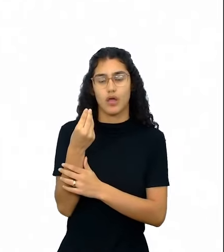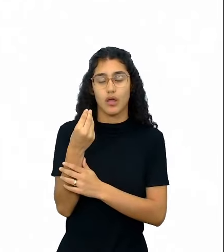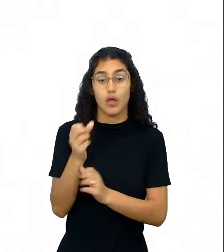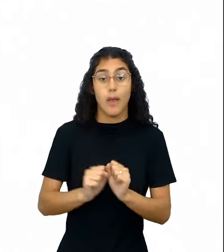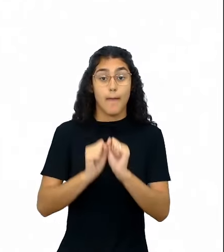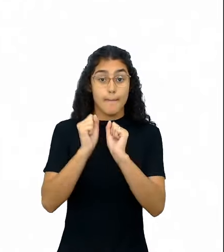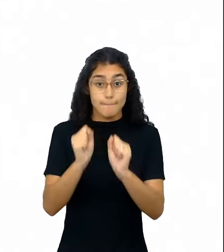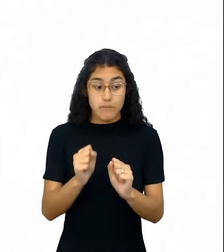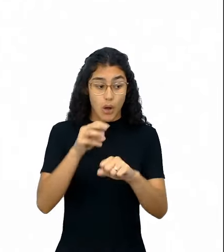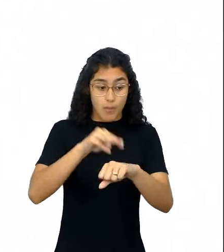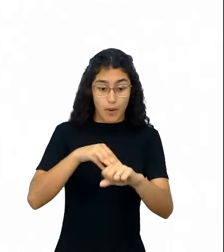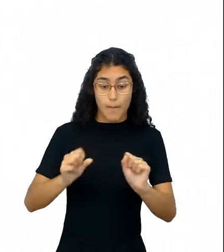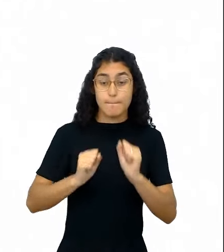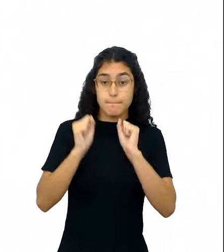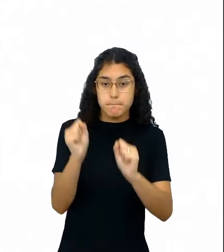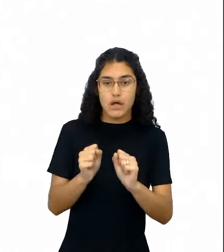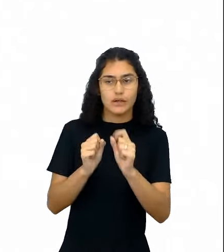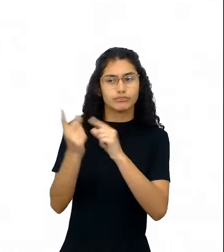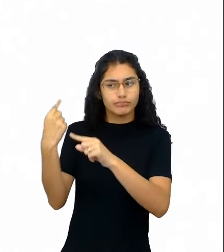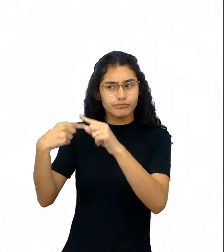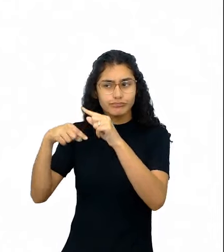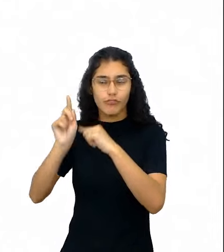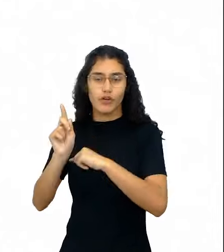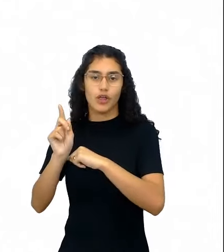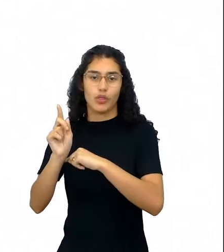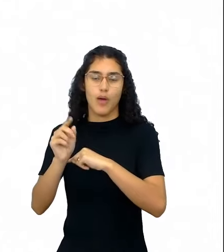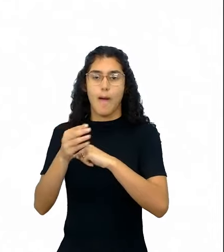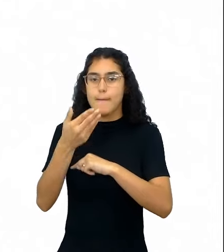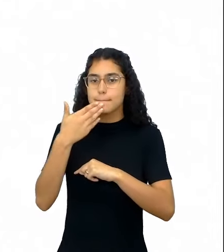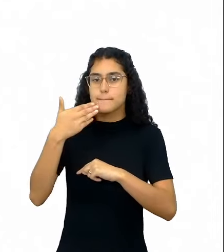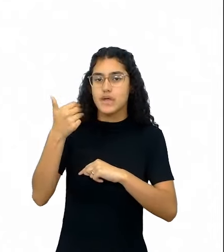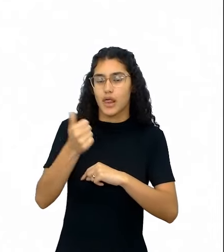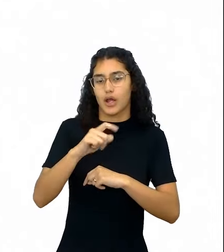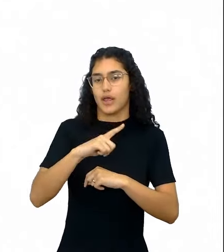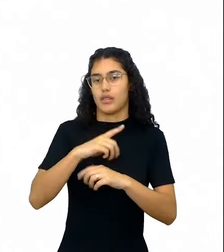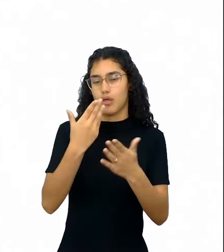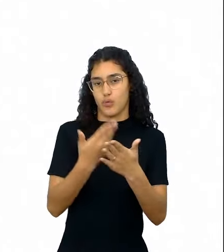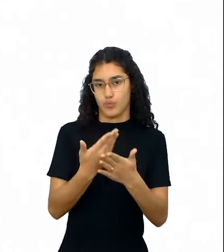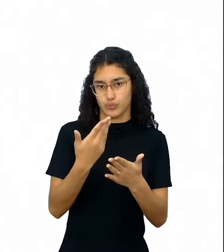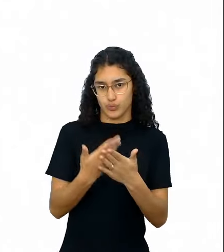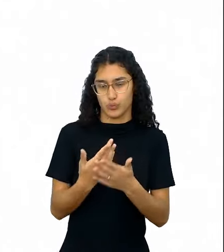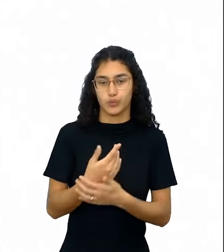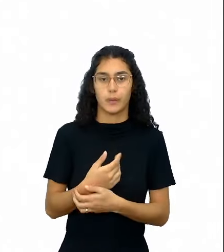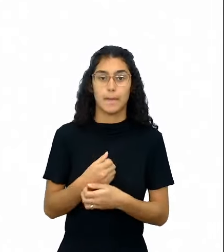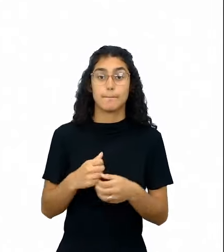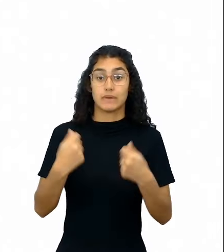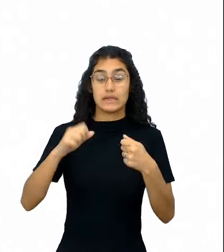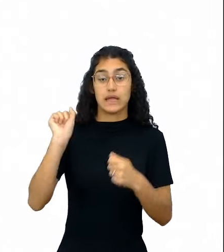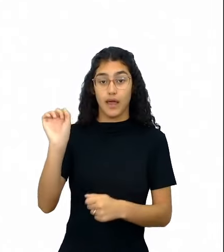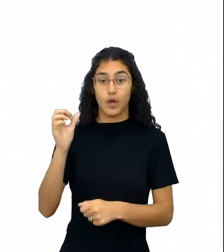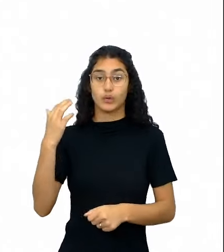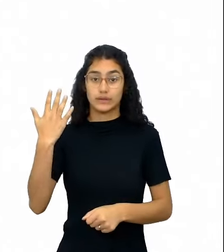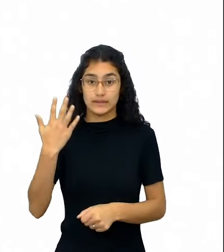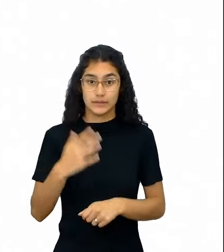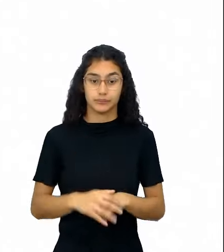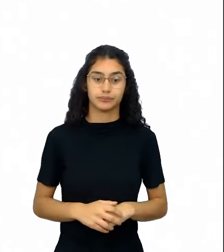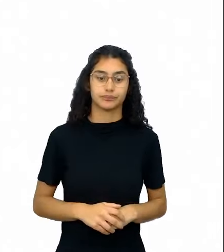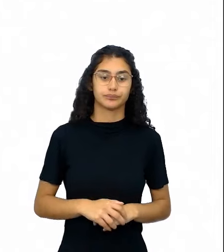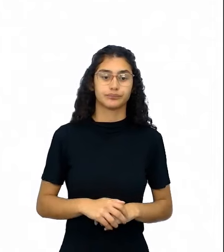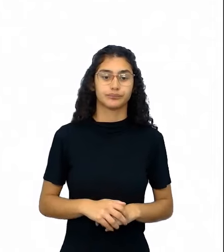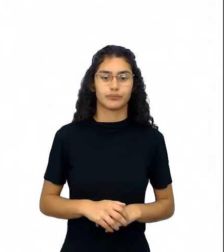ser o desvendar de um novo mundo. Então, isso tudo deve acontecer no antes e o